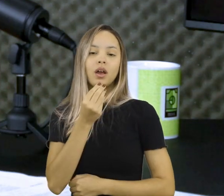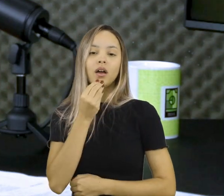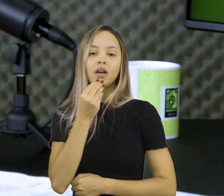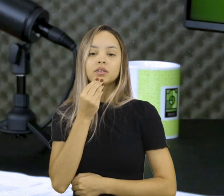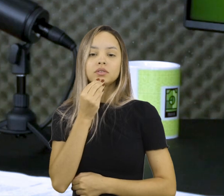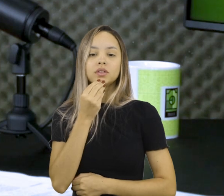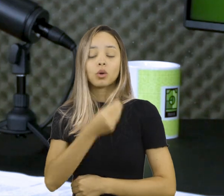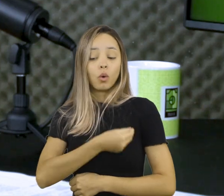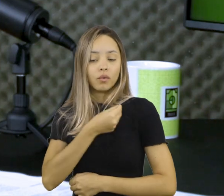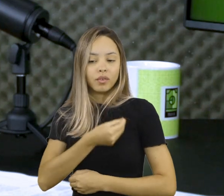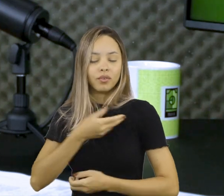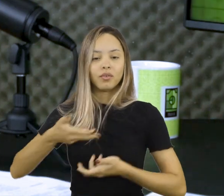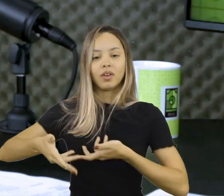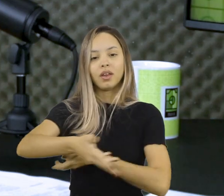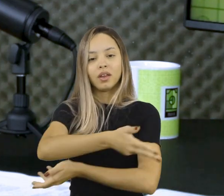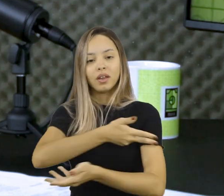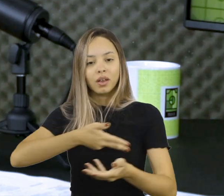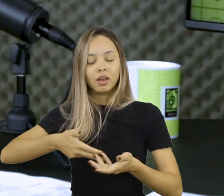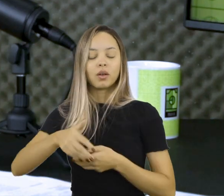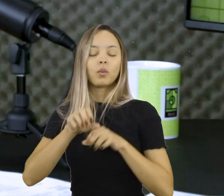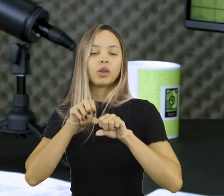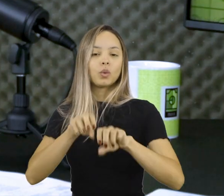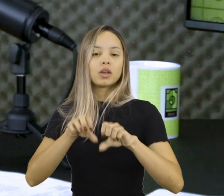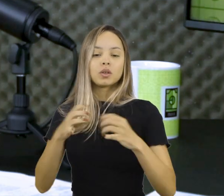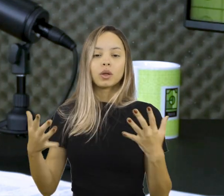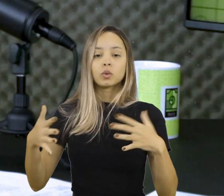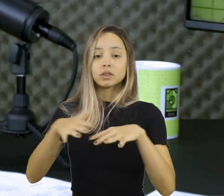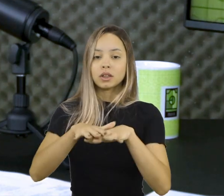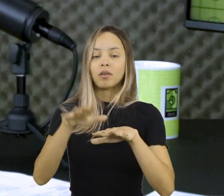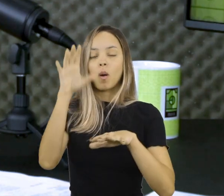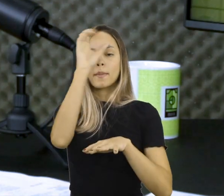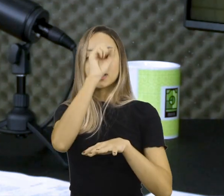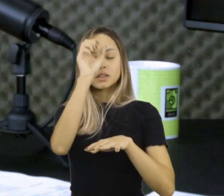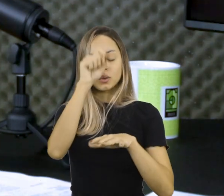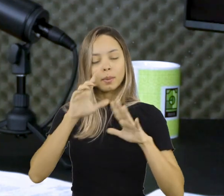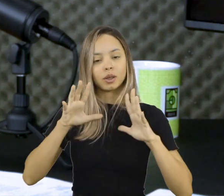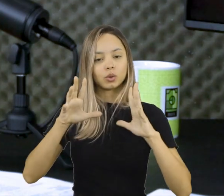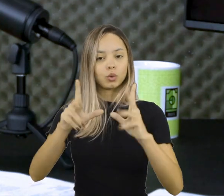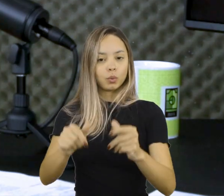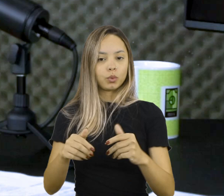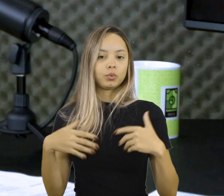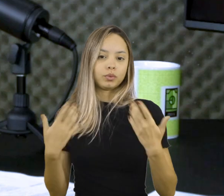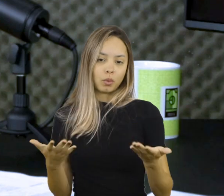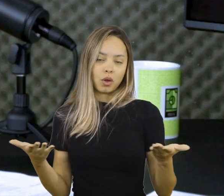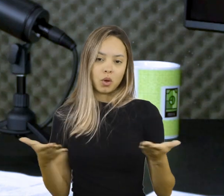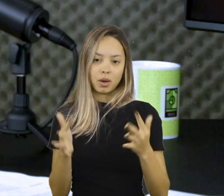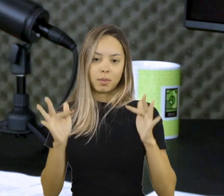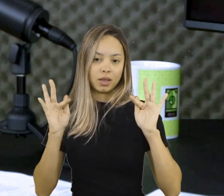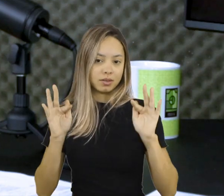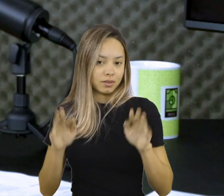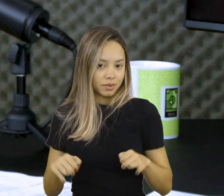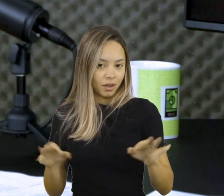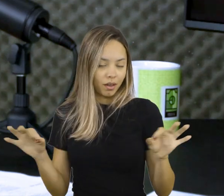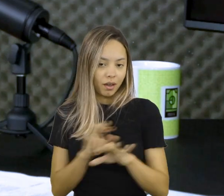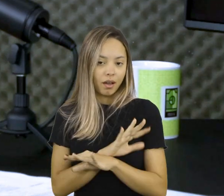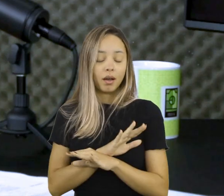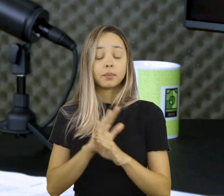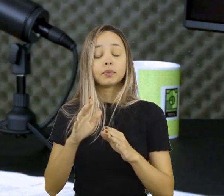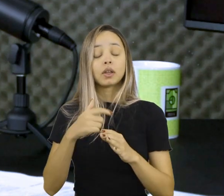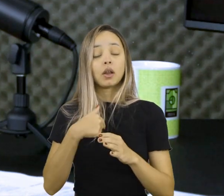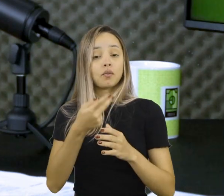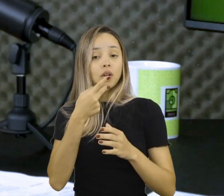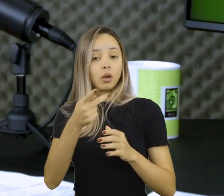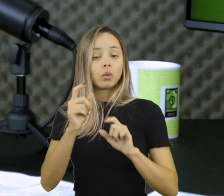de conviver com educação inclusiva o é para todo mundo e e para encerrar eu que gostaria de dizer que